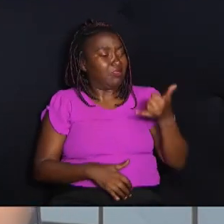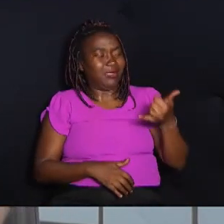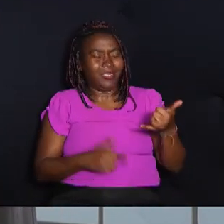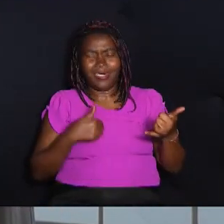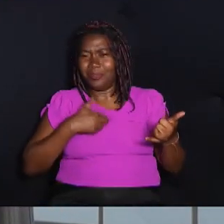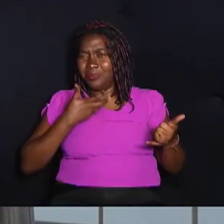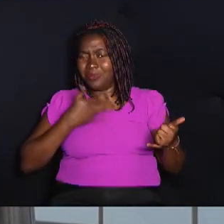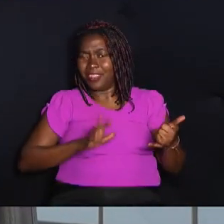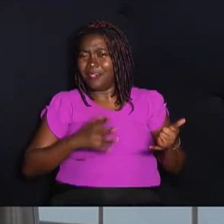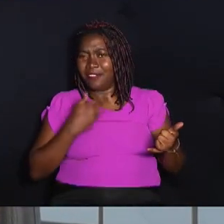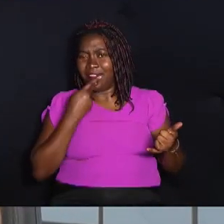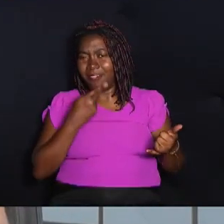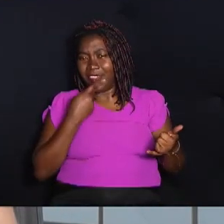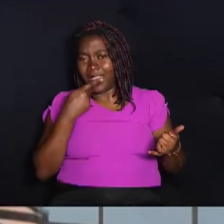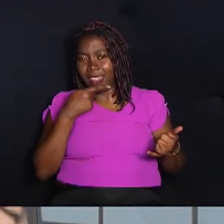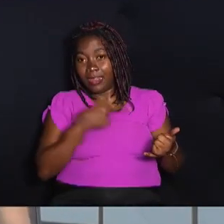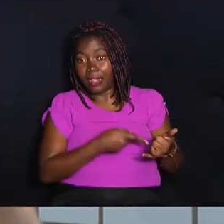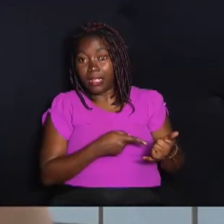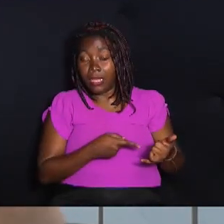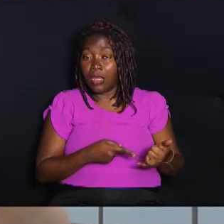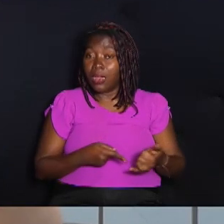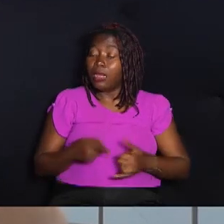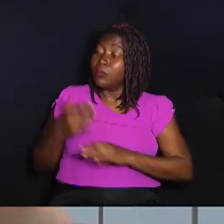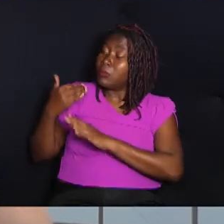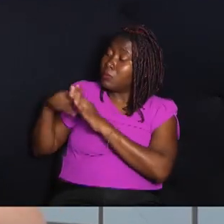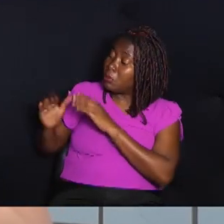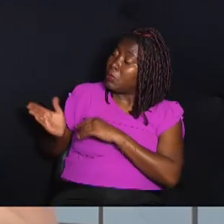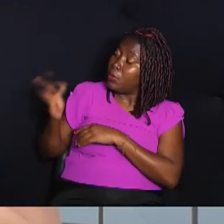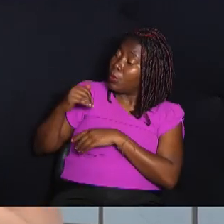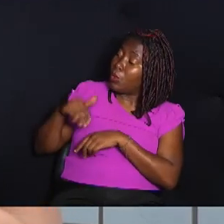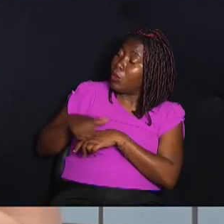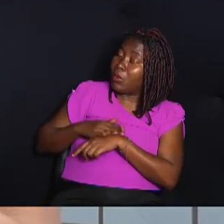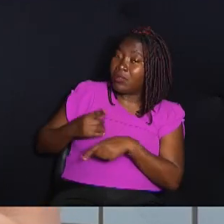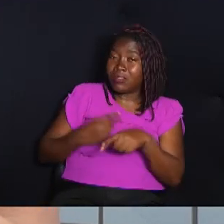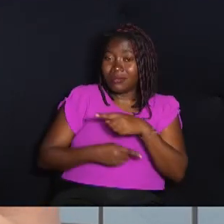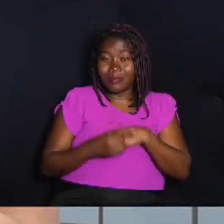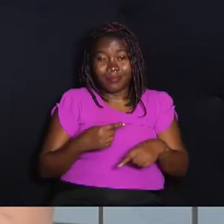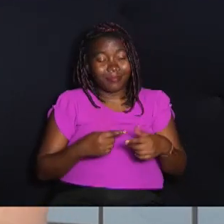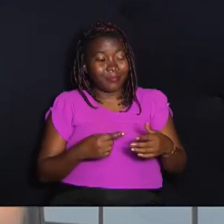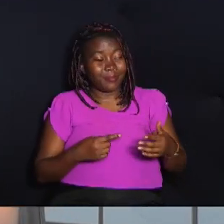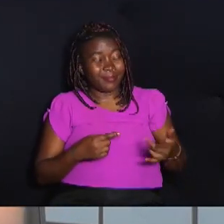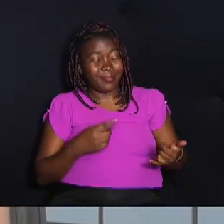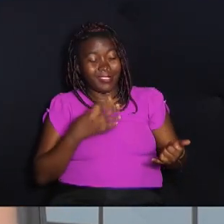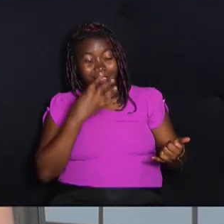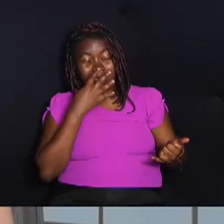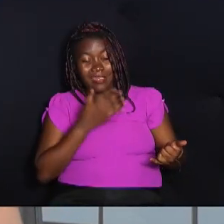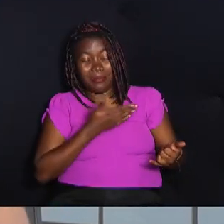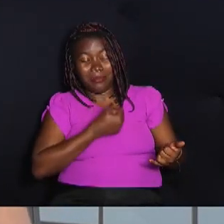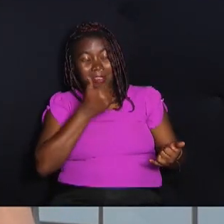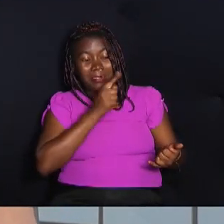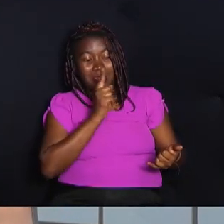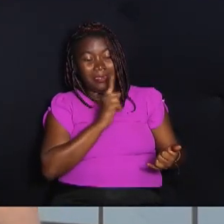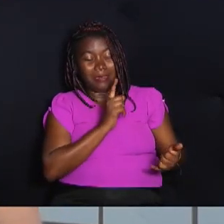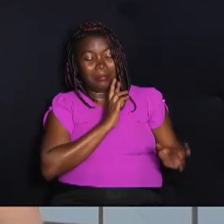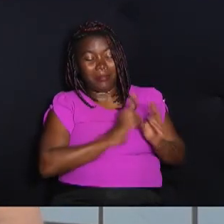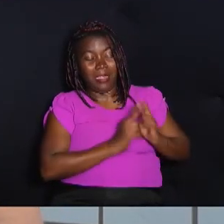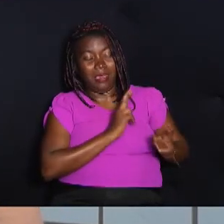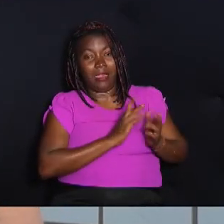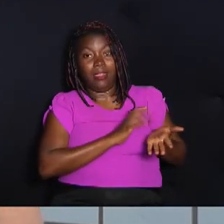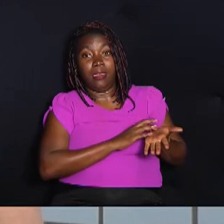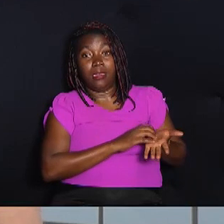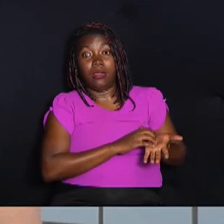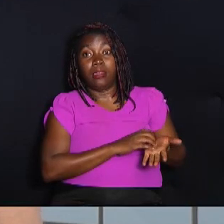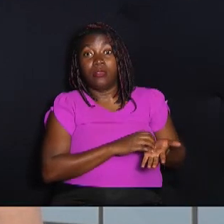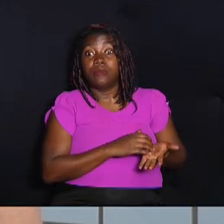Sim. A pessoa chama a outra para conversar ou para ter uma interação. Nossa, eu acho que é melhor não, vamos por mensagem. Então, eu acho